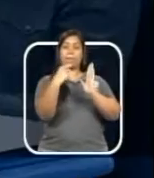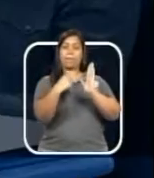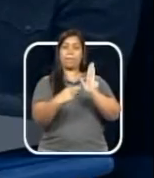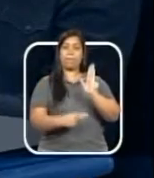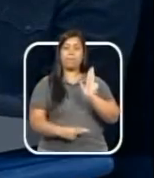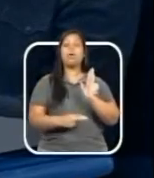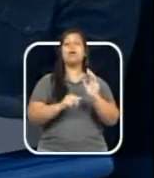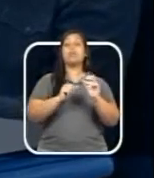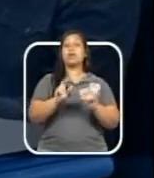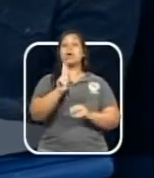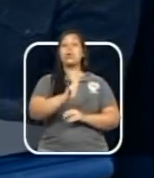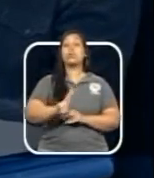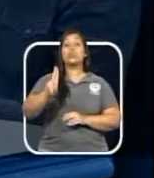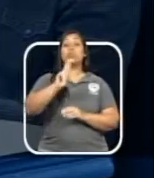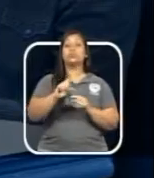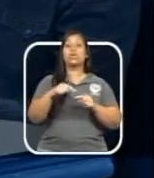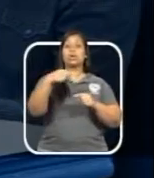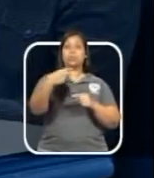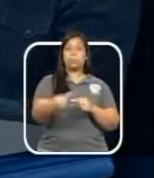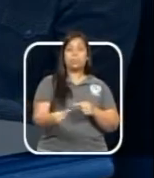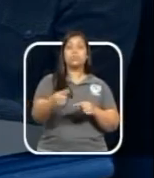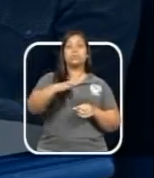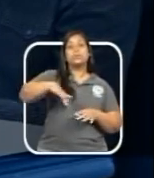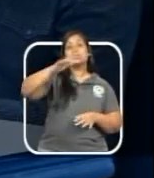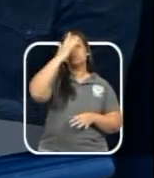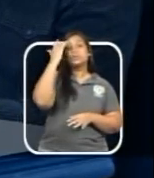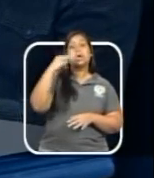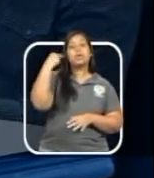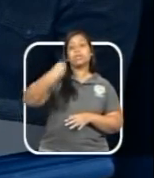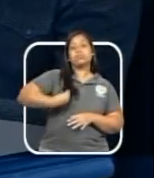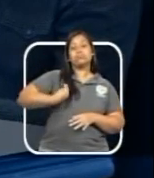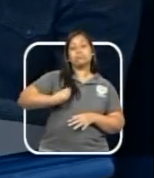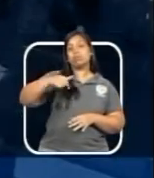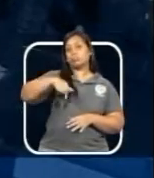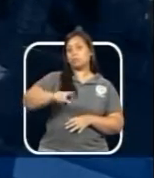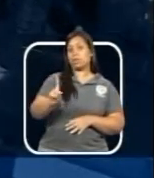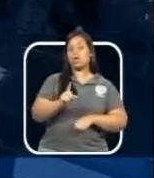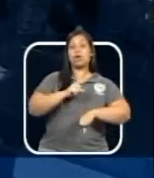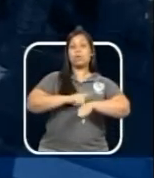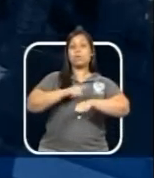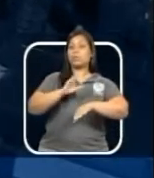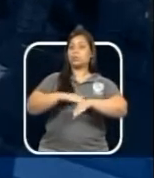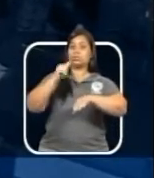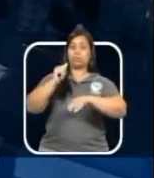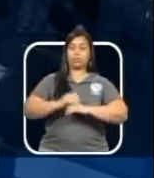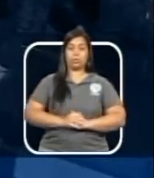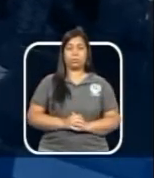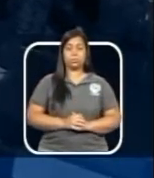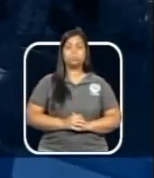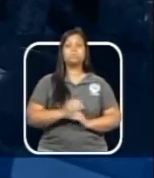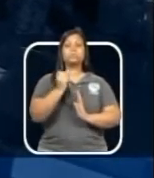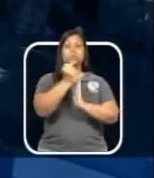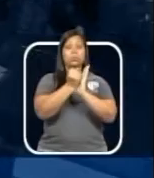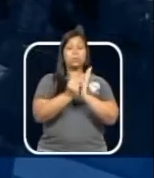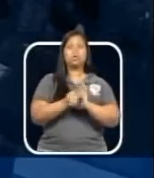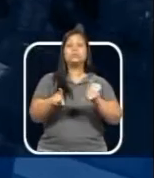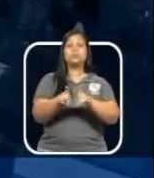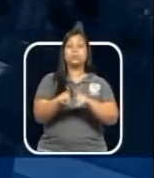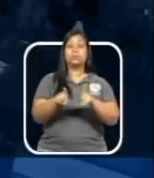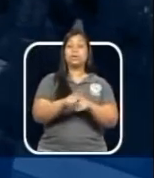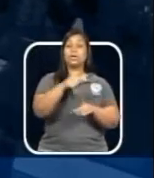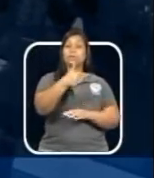presença para a utilização posterior por parte de vereadores ausentes do plenário no momento da chamada. Foram protocolados